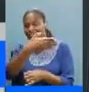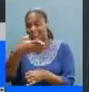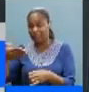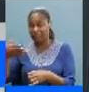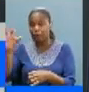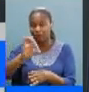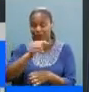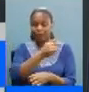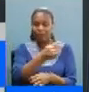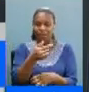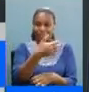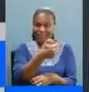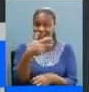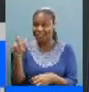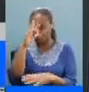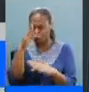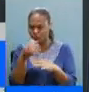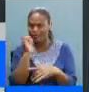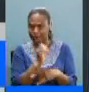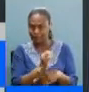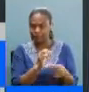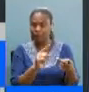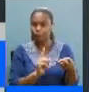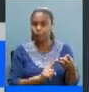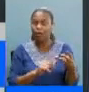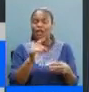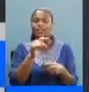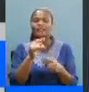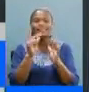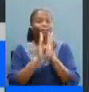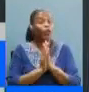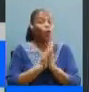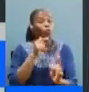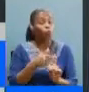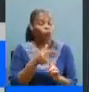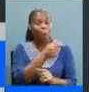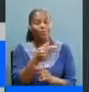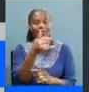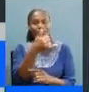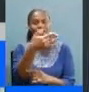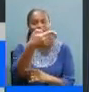34,17%, menos 500 ocorrências, Santa Cruz, com menos